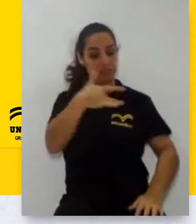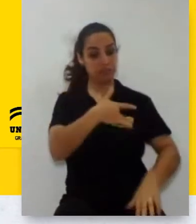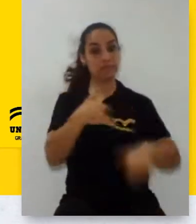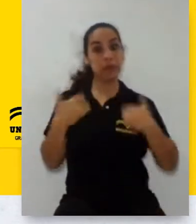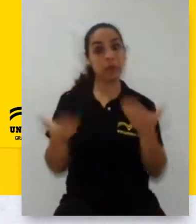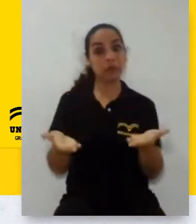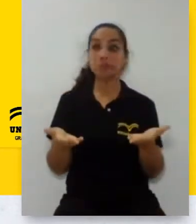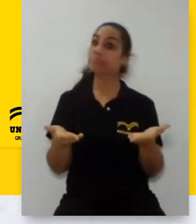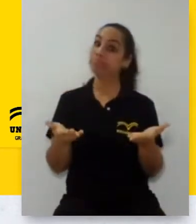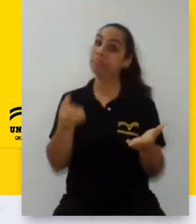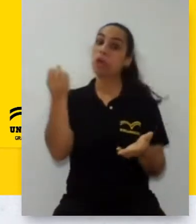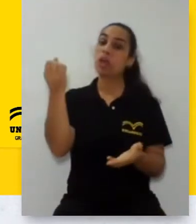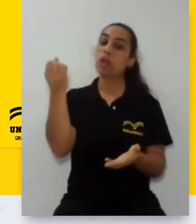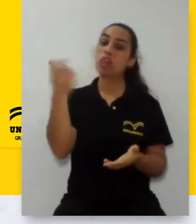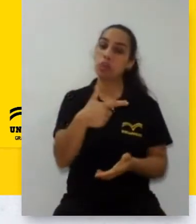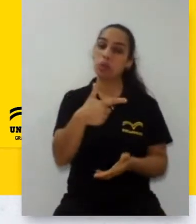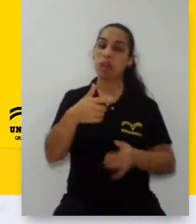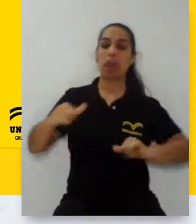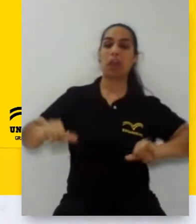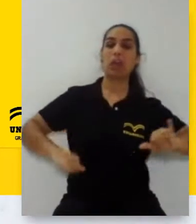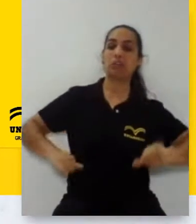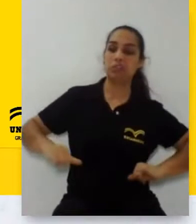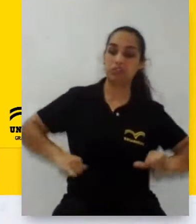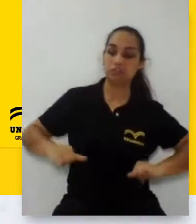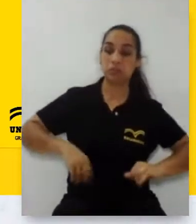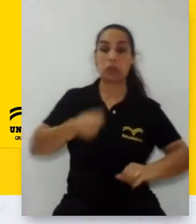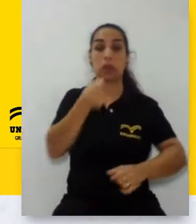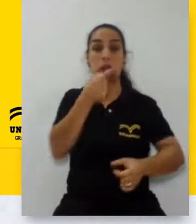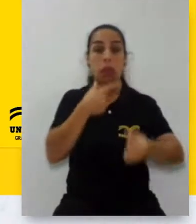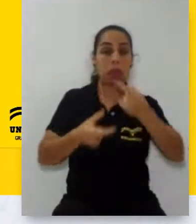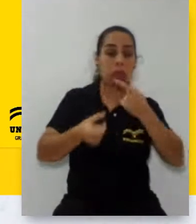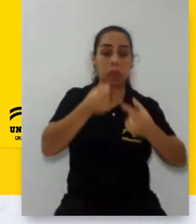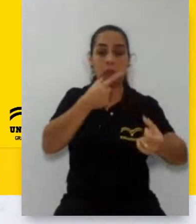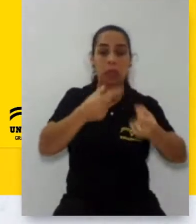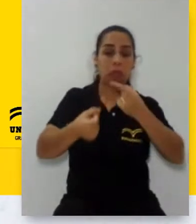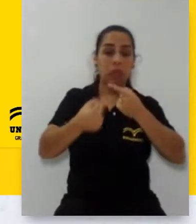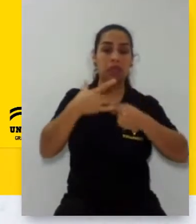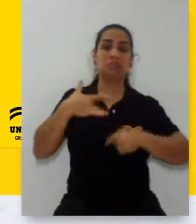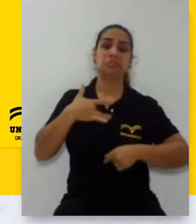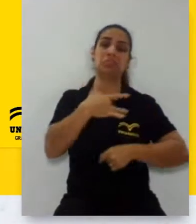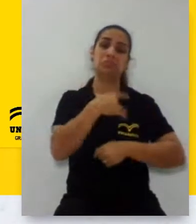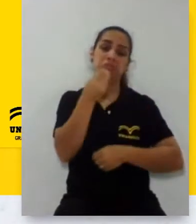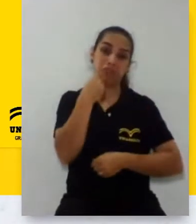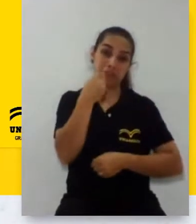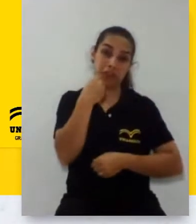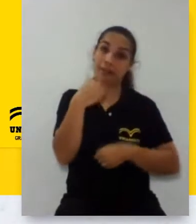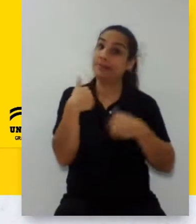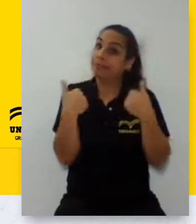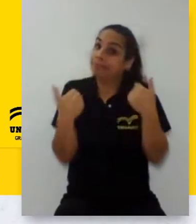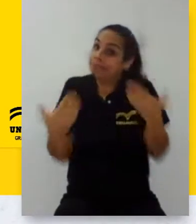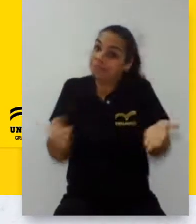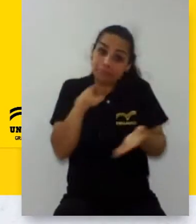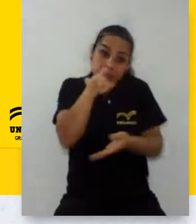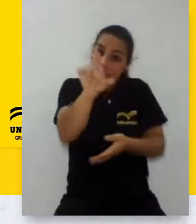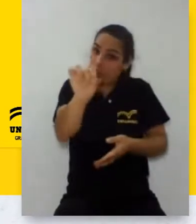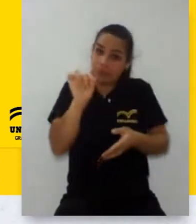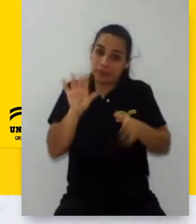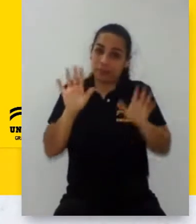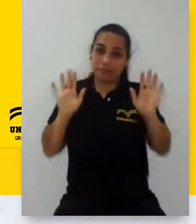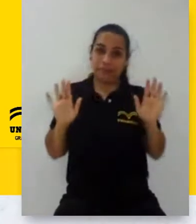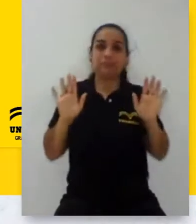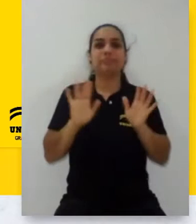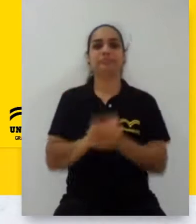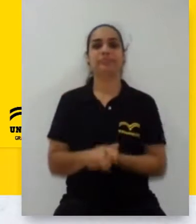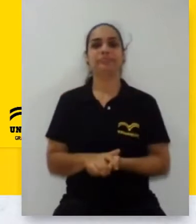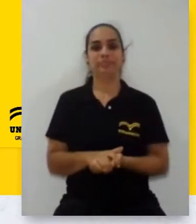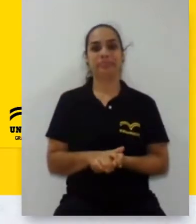né? Vários problemas. Mas eu trago para vocês aqui o risco de mortalidade, e na linha vermelha para aqueles que já têm